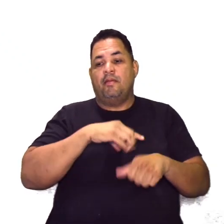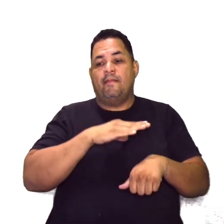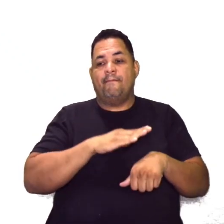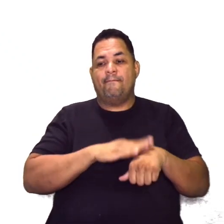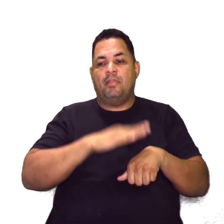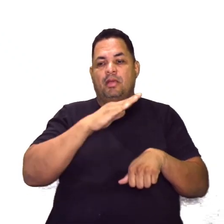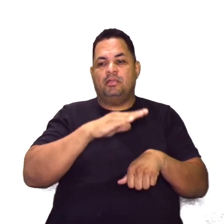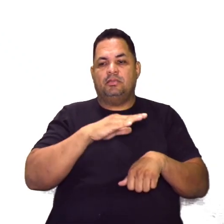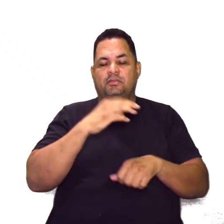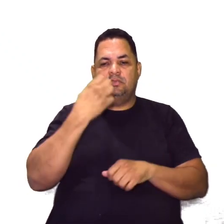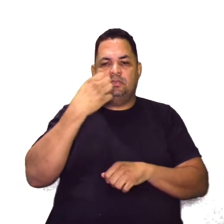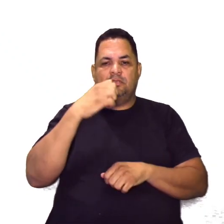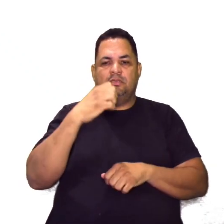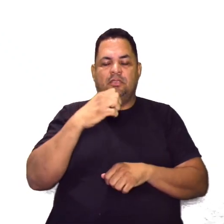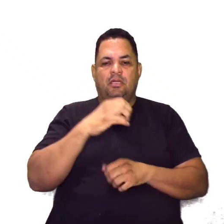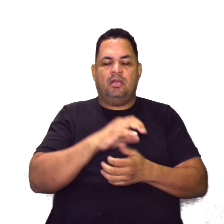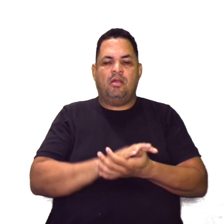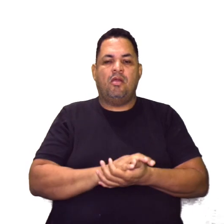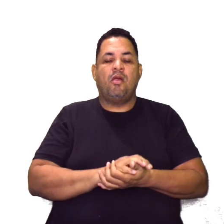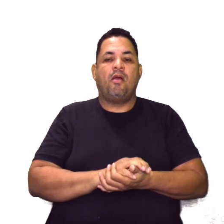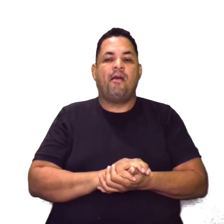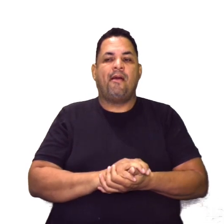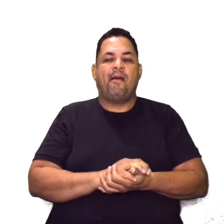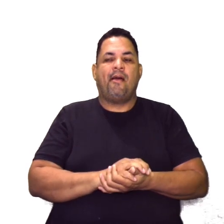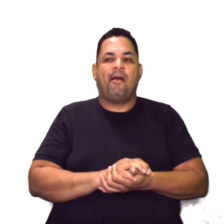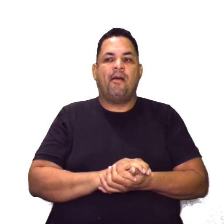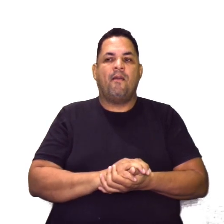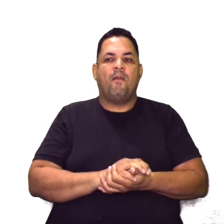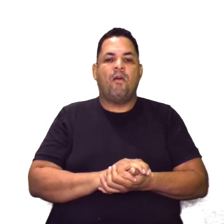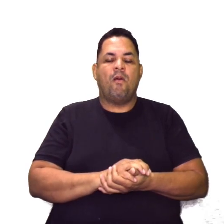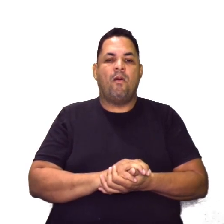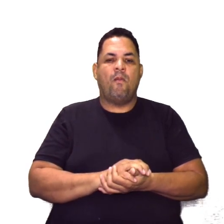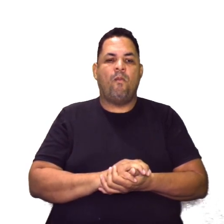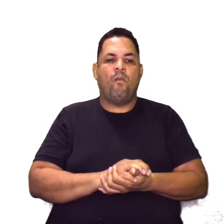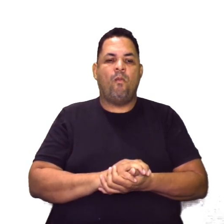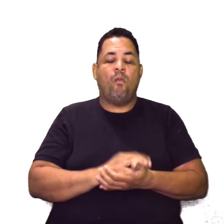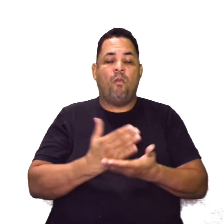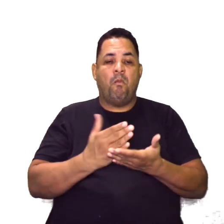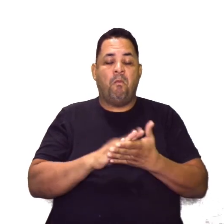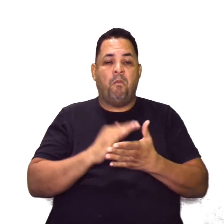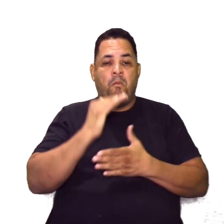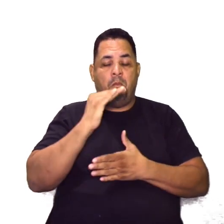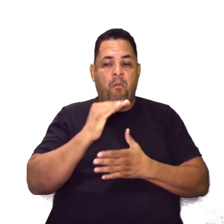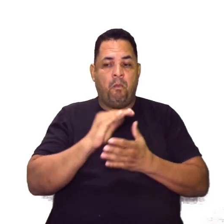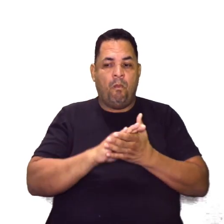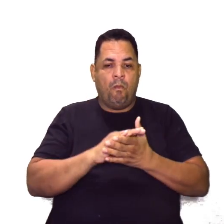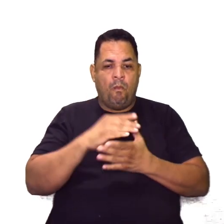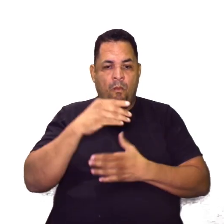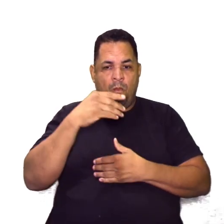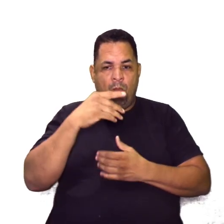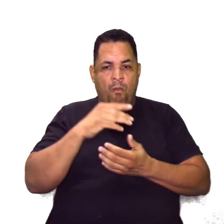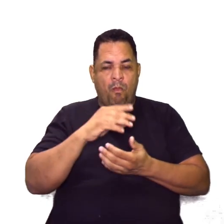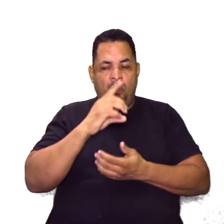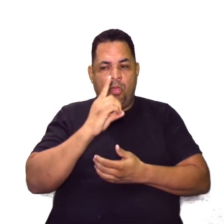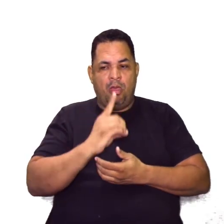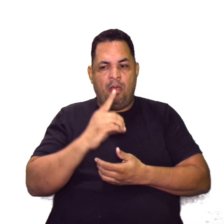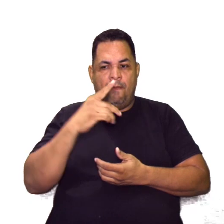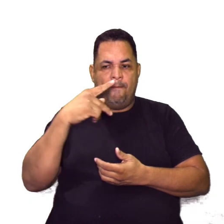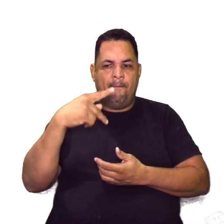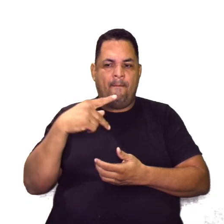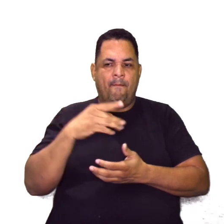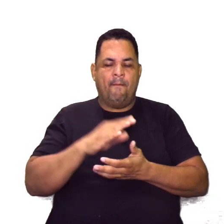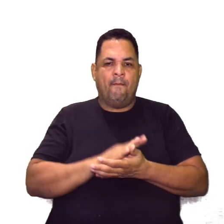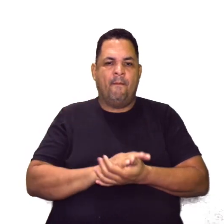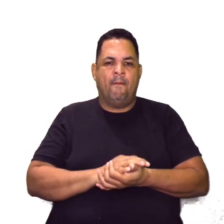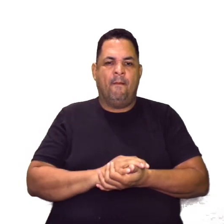ocupa. Nós temos aqueles que terminavam só no subnível S, subnível P, subnível D